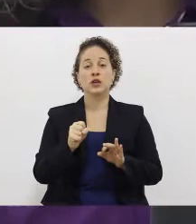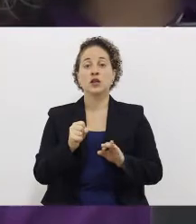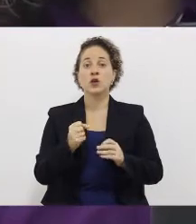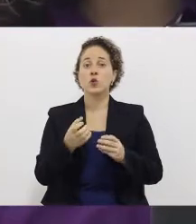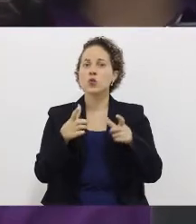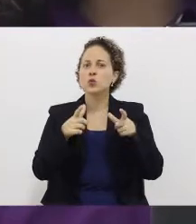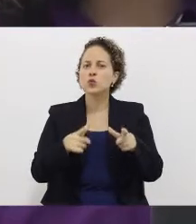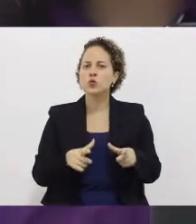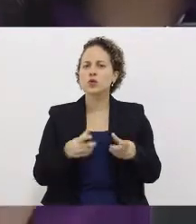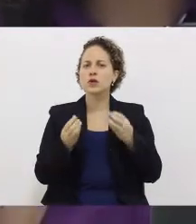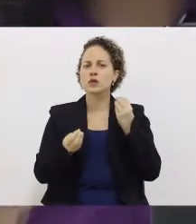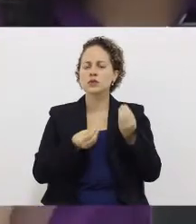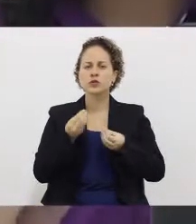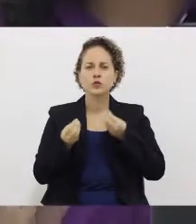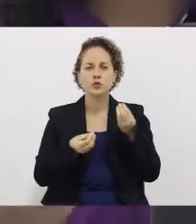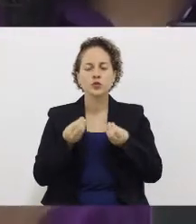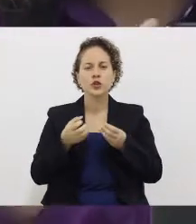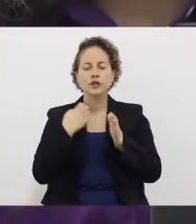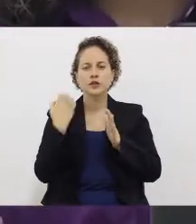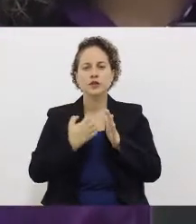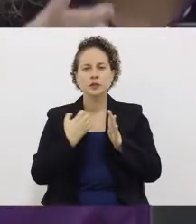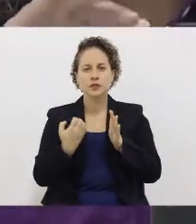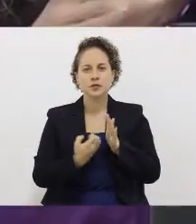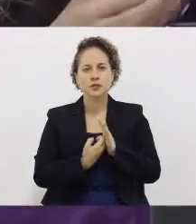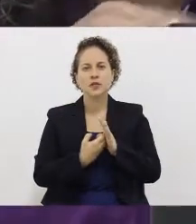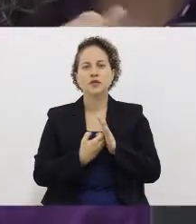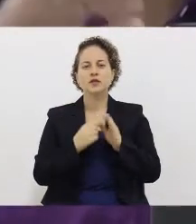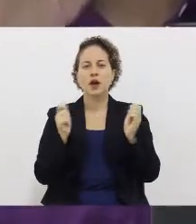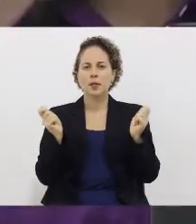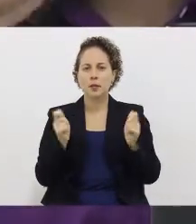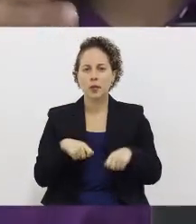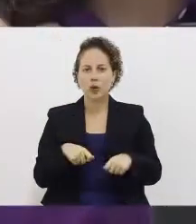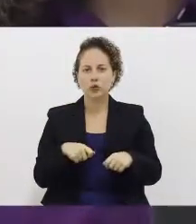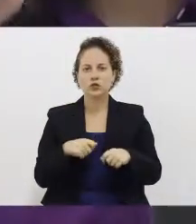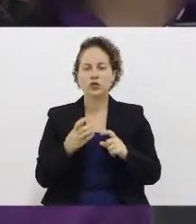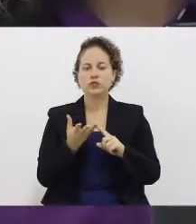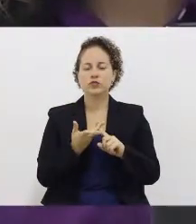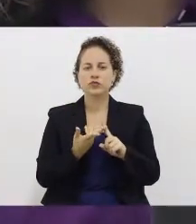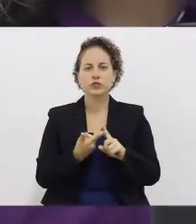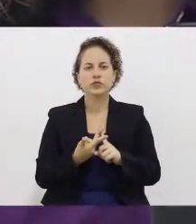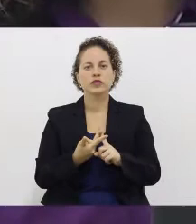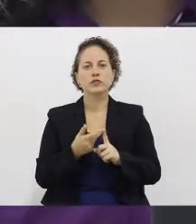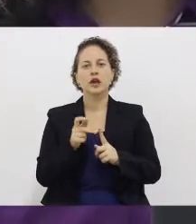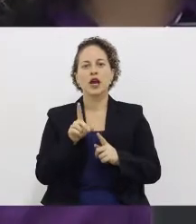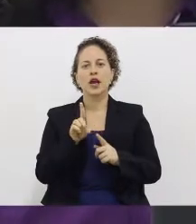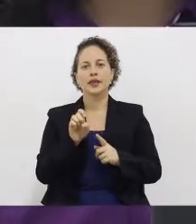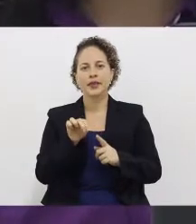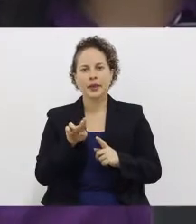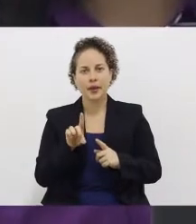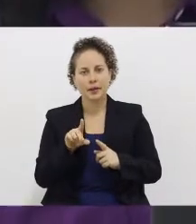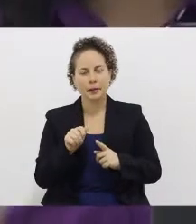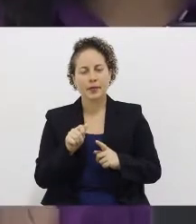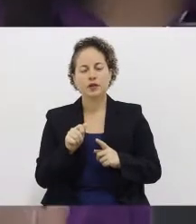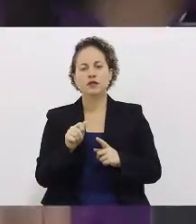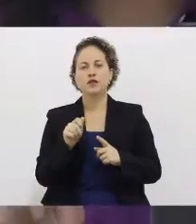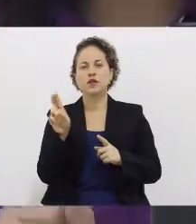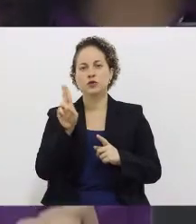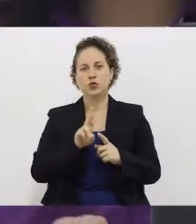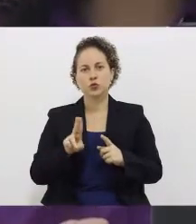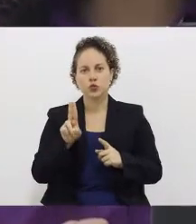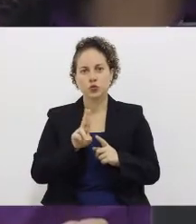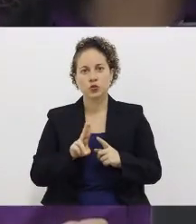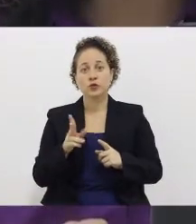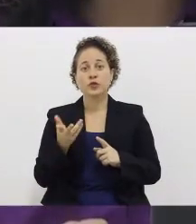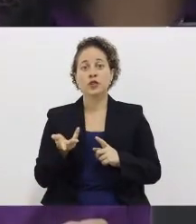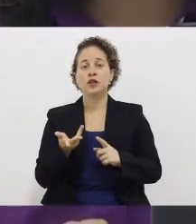um colchão para que a empresa possa, dentre as suas variações de demanda e variação de consumo, atender os